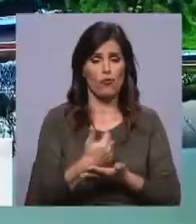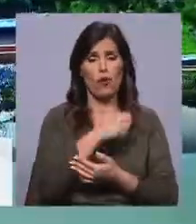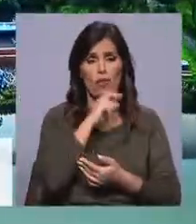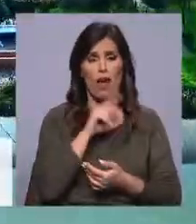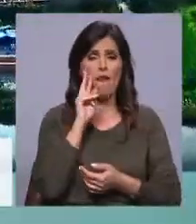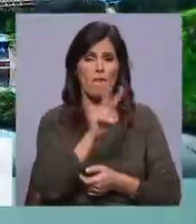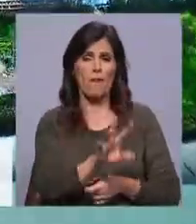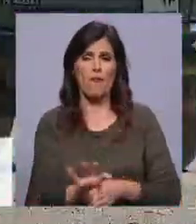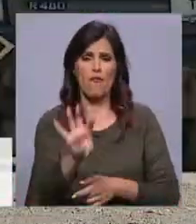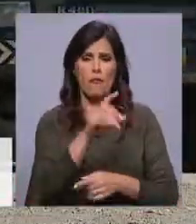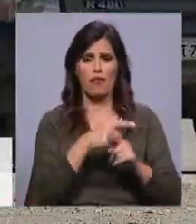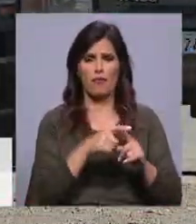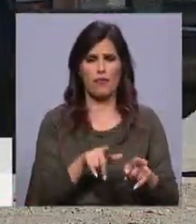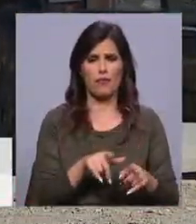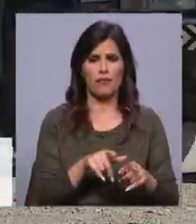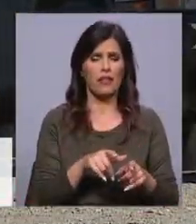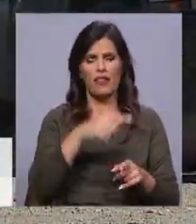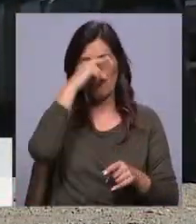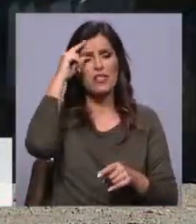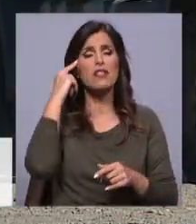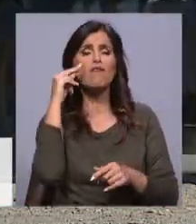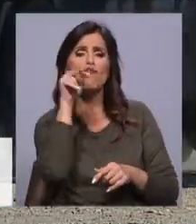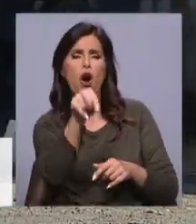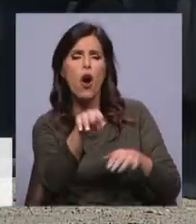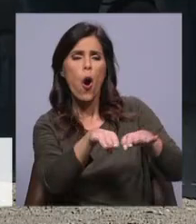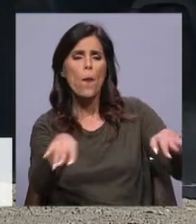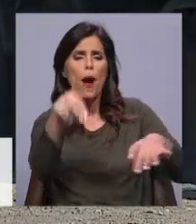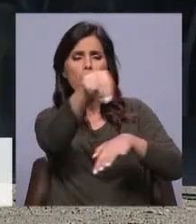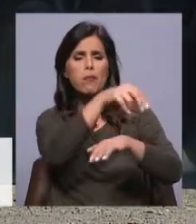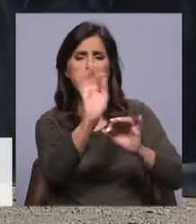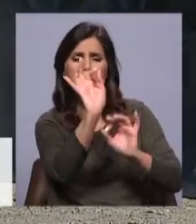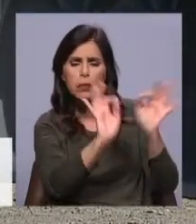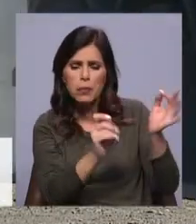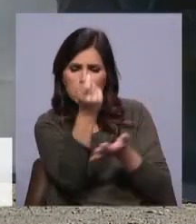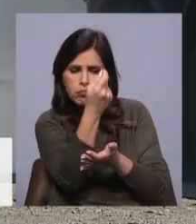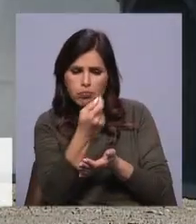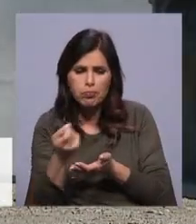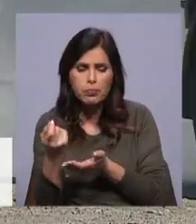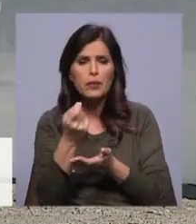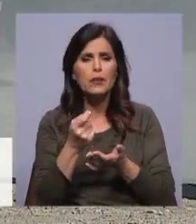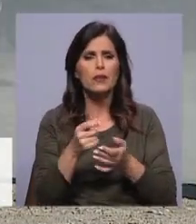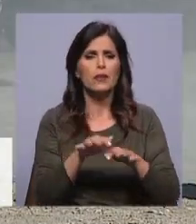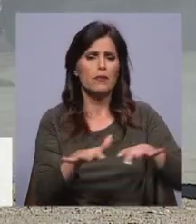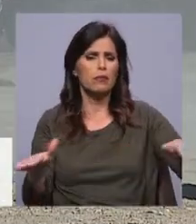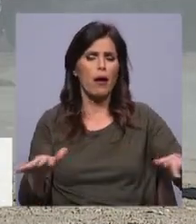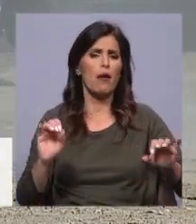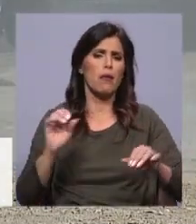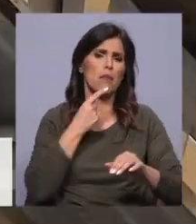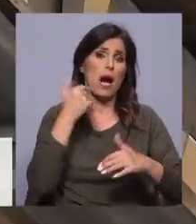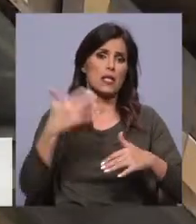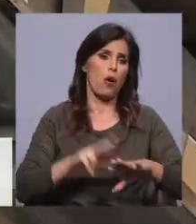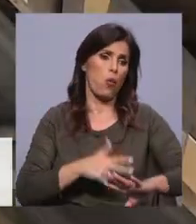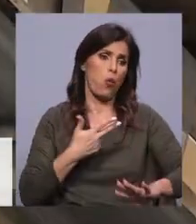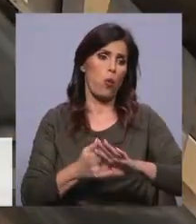olhando para os desenhos que vimos agora daquele palco que são desenhos para um Palco muito mais caro do que os primeiros que foram feitos